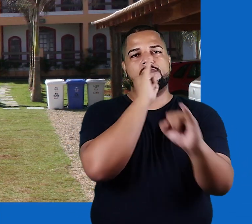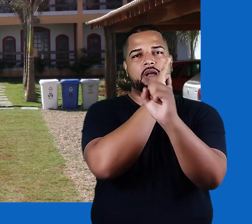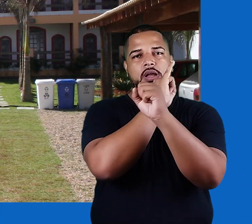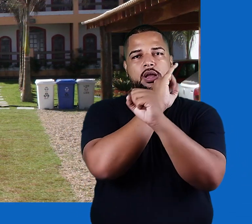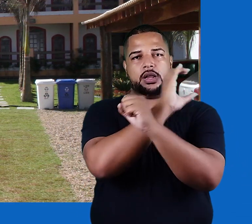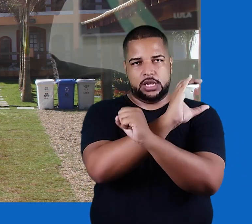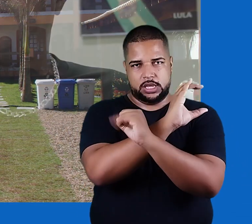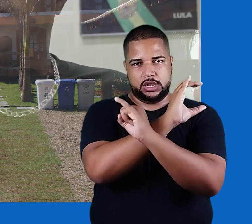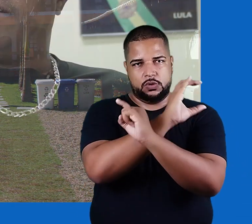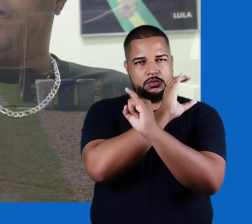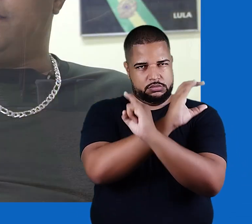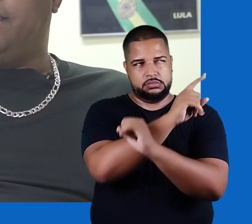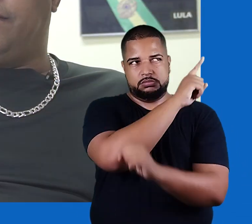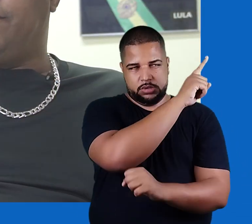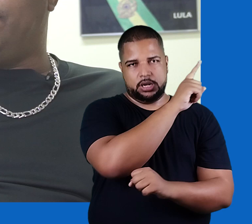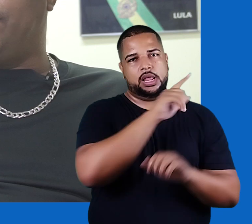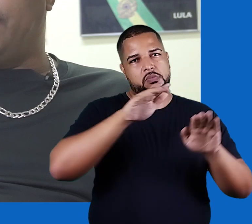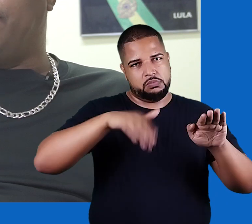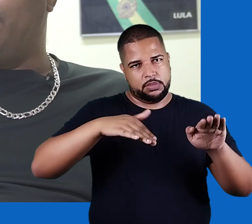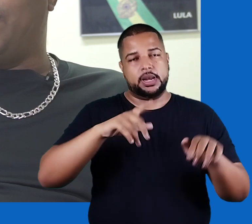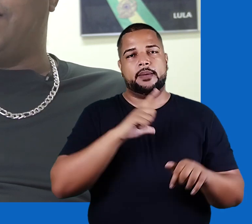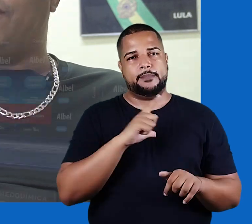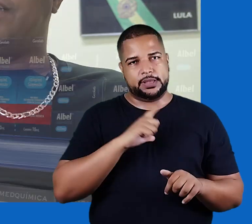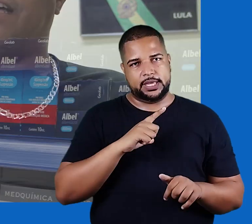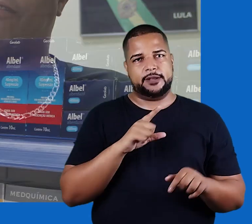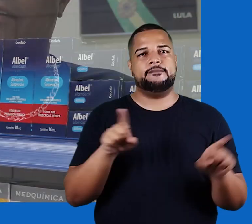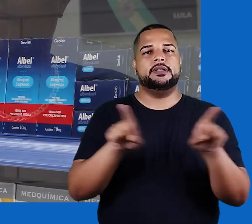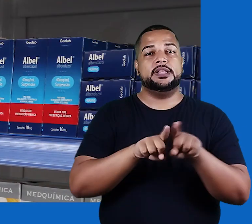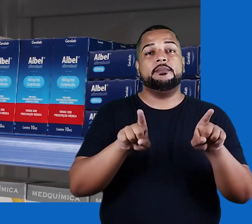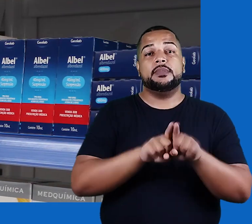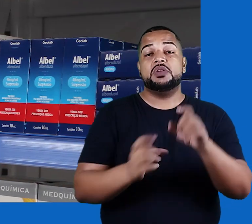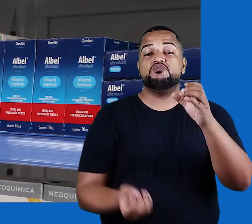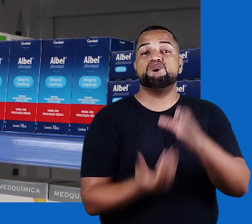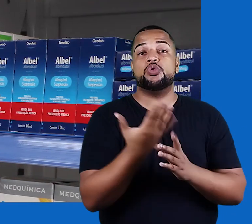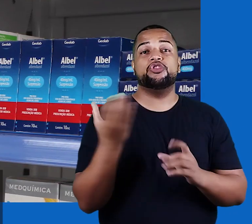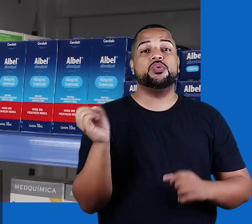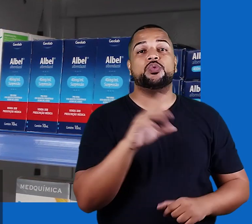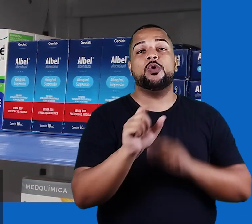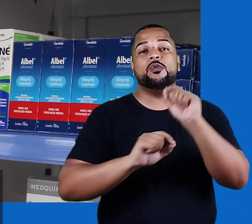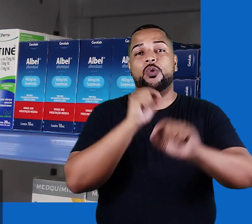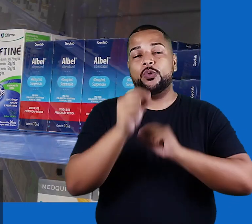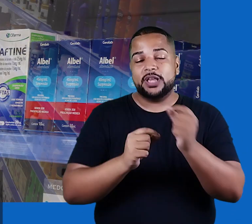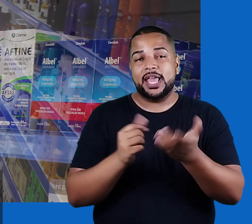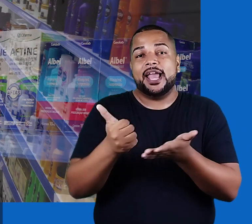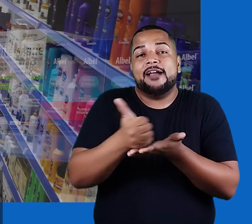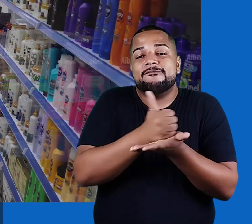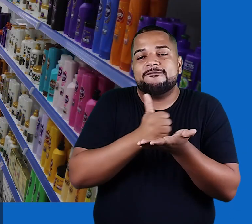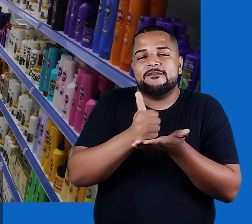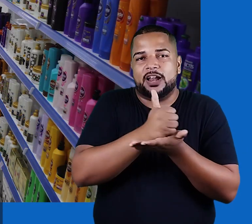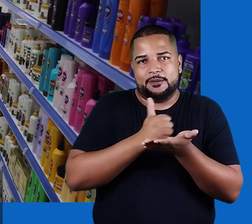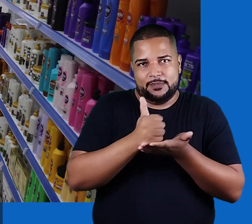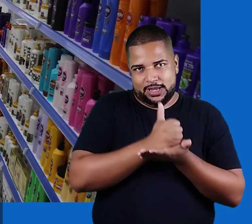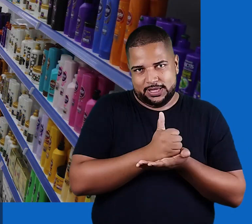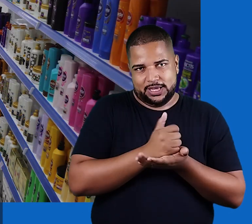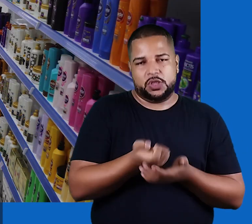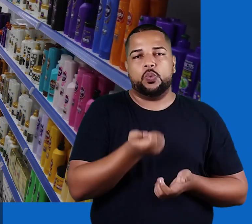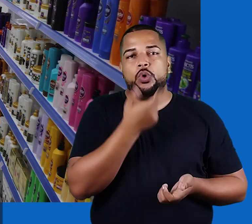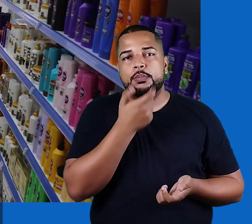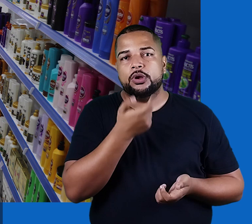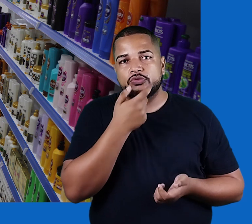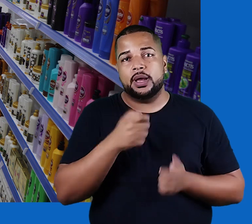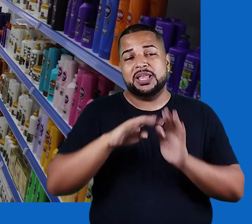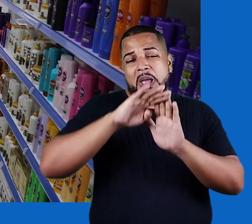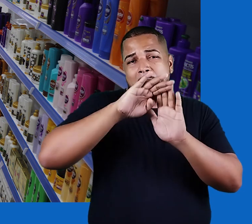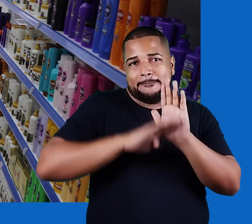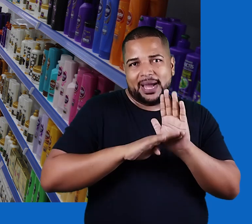nos elogiam, a bola da vez que é a farmácia, onde essa farmácia ela é vendida os medicamentos a preço de